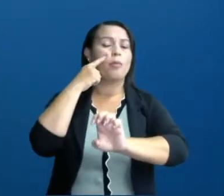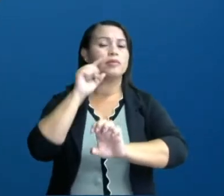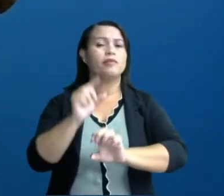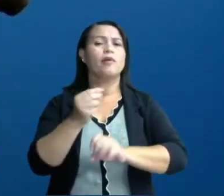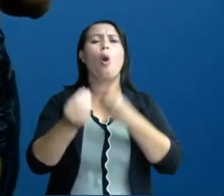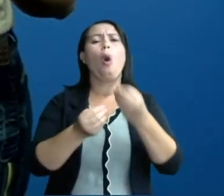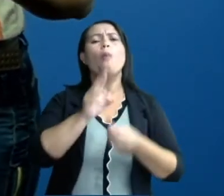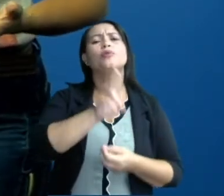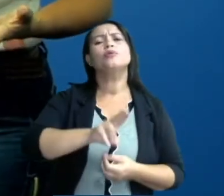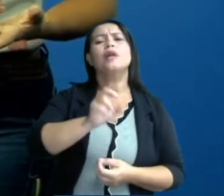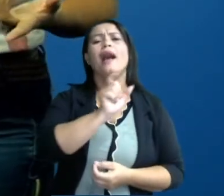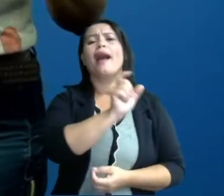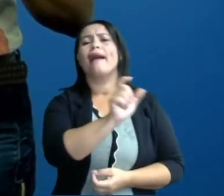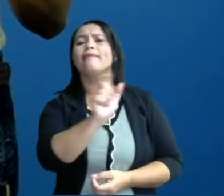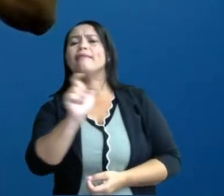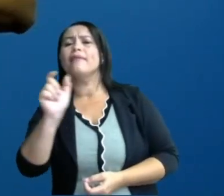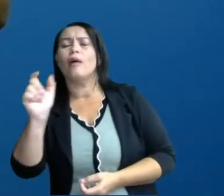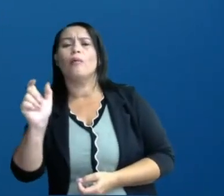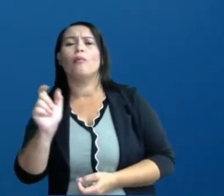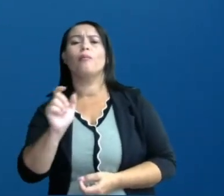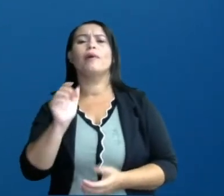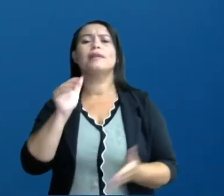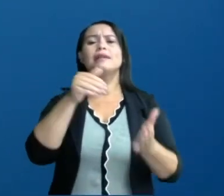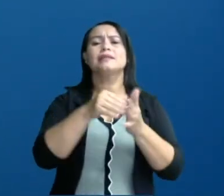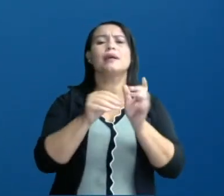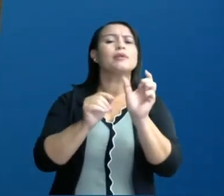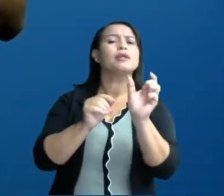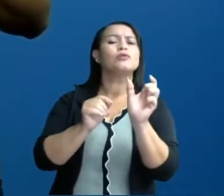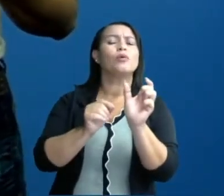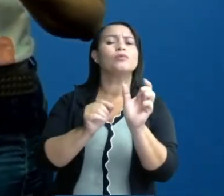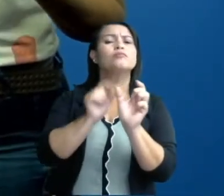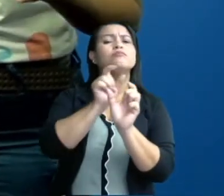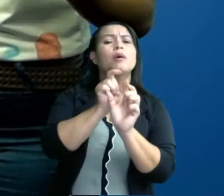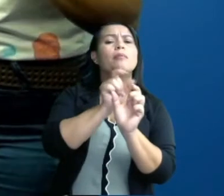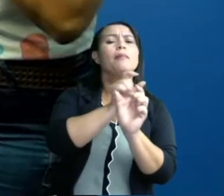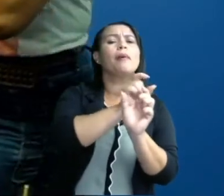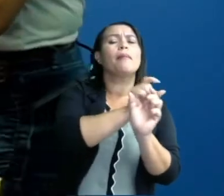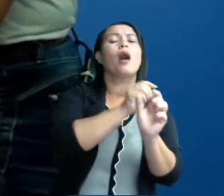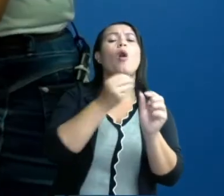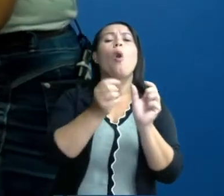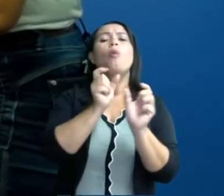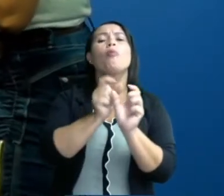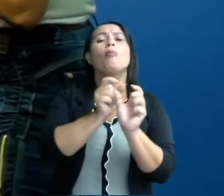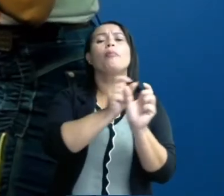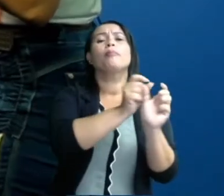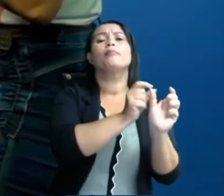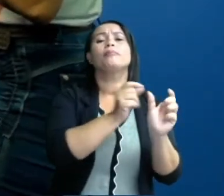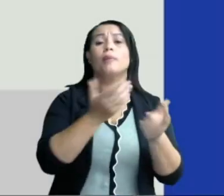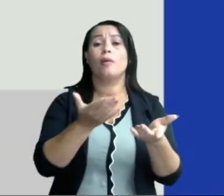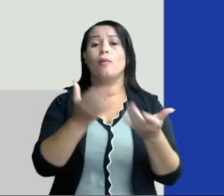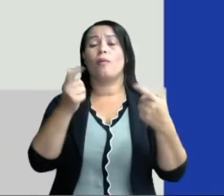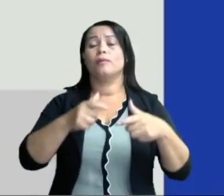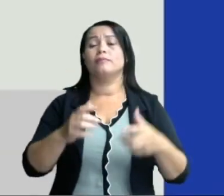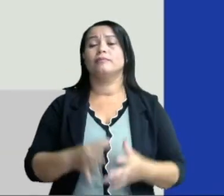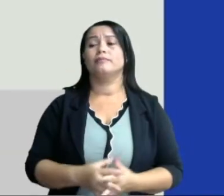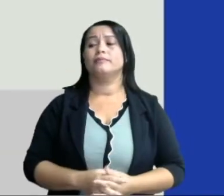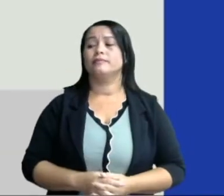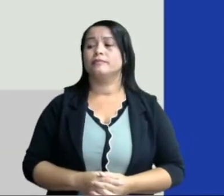cada uma dessas palavras, cada uma dessas terminações? Onde é que a gente vai colocar cada um desses